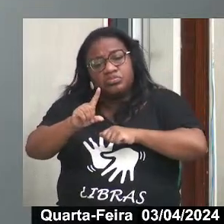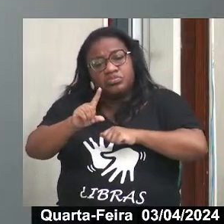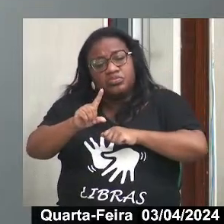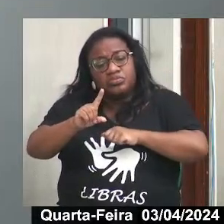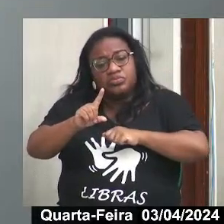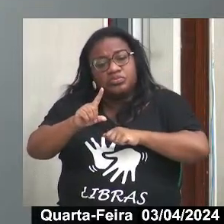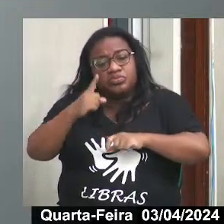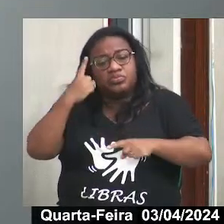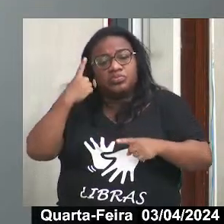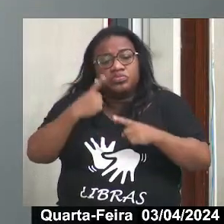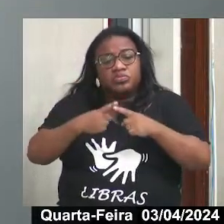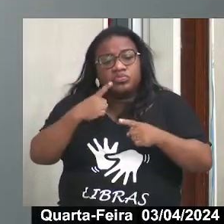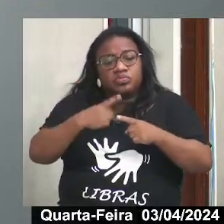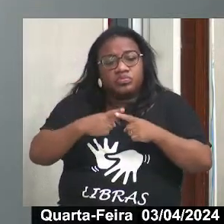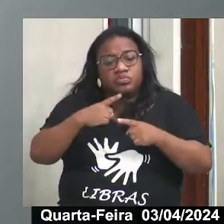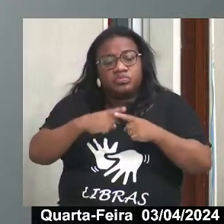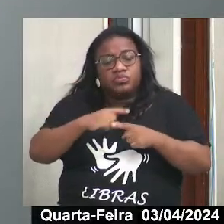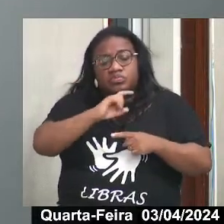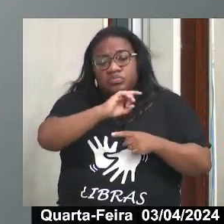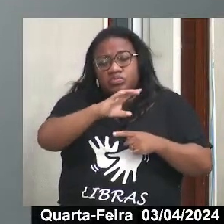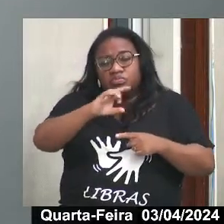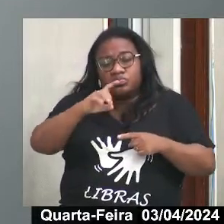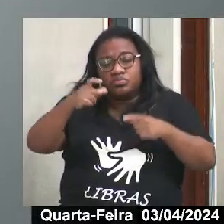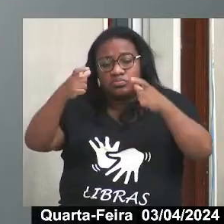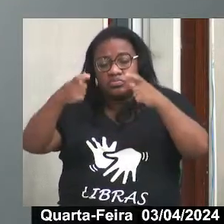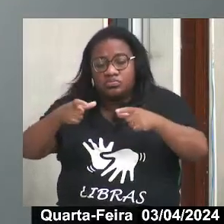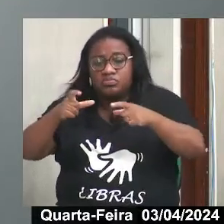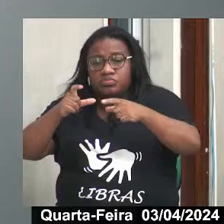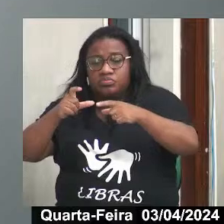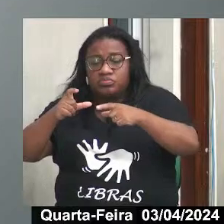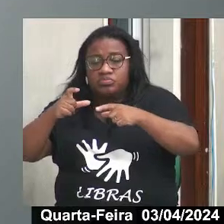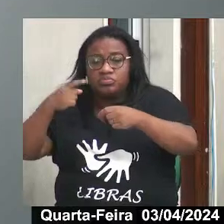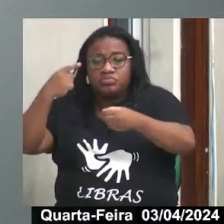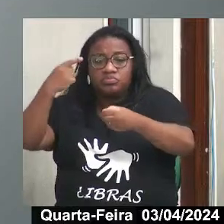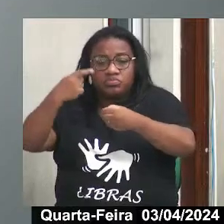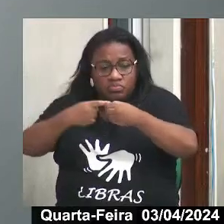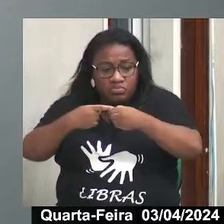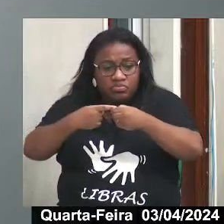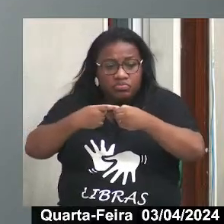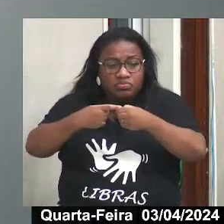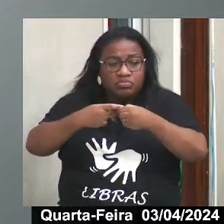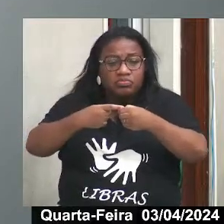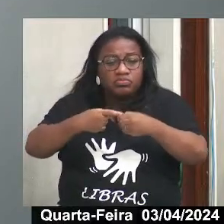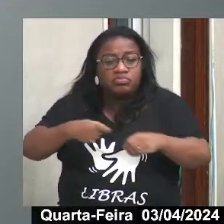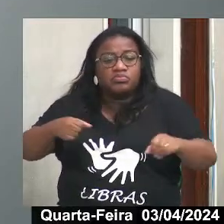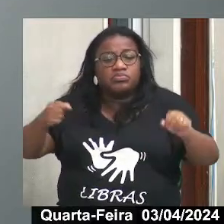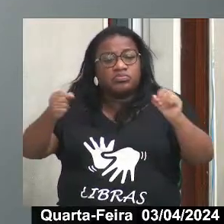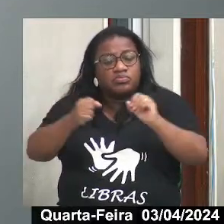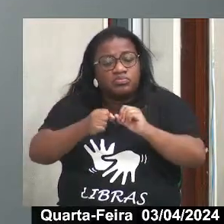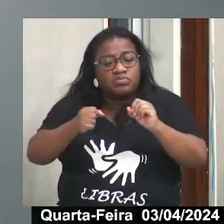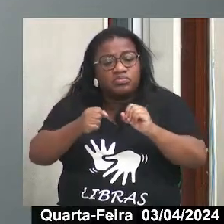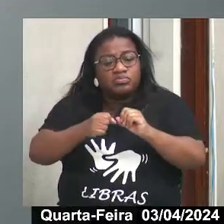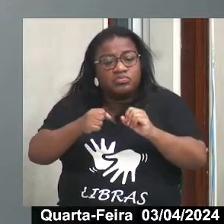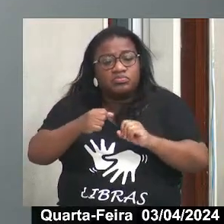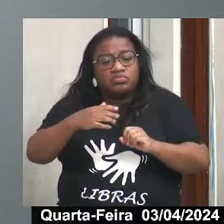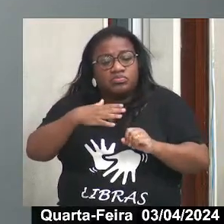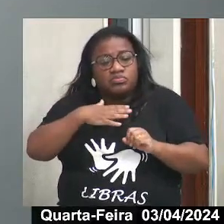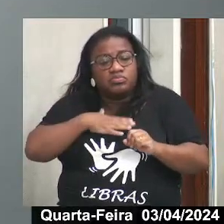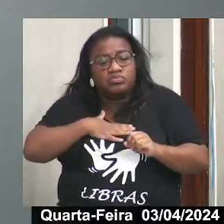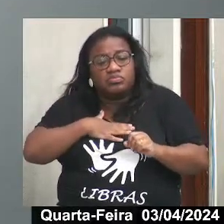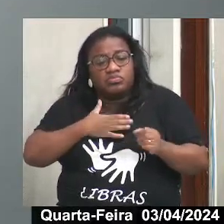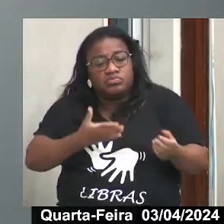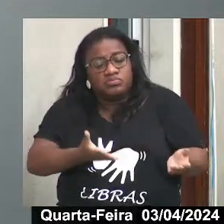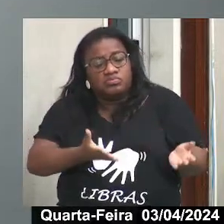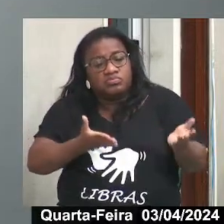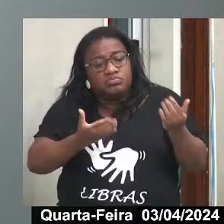mandato. Porque em cada canto da cidade as pessoas souberam que fizeram uma covardia